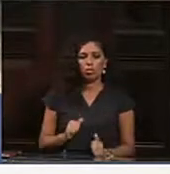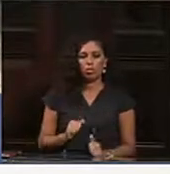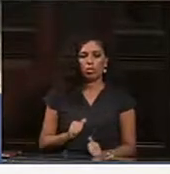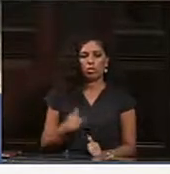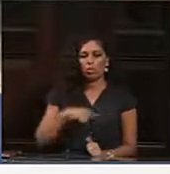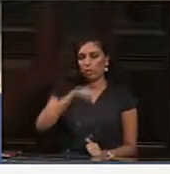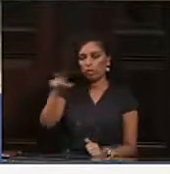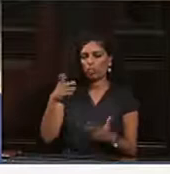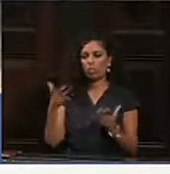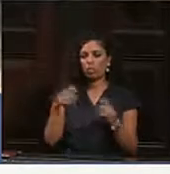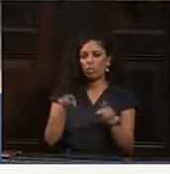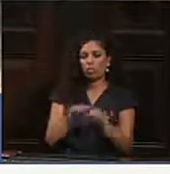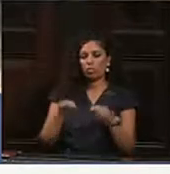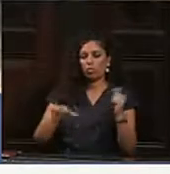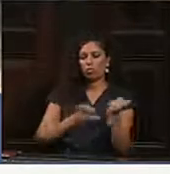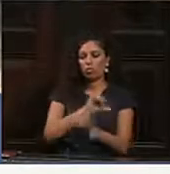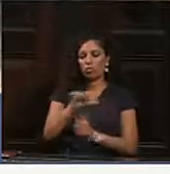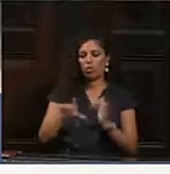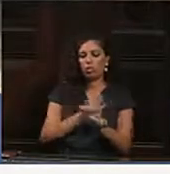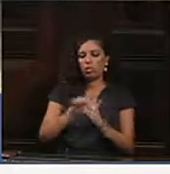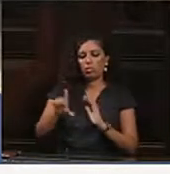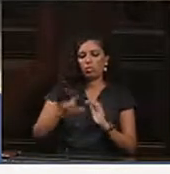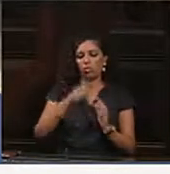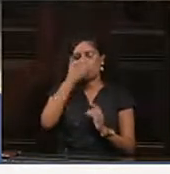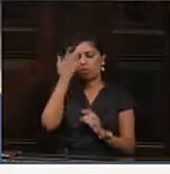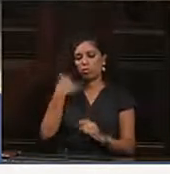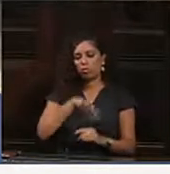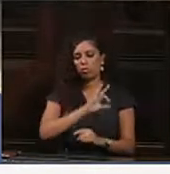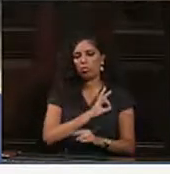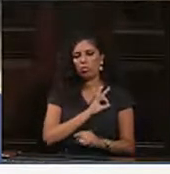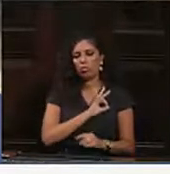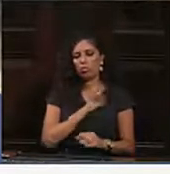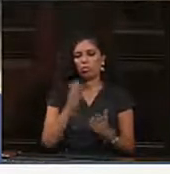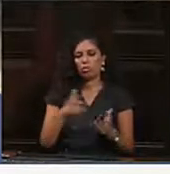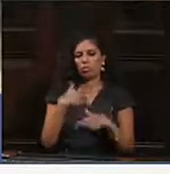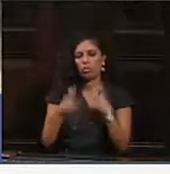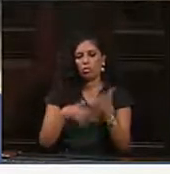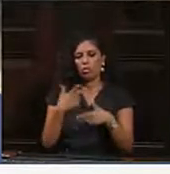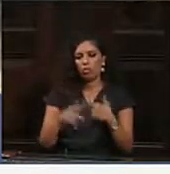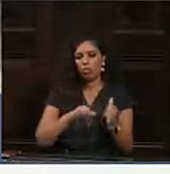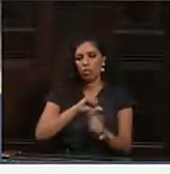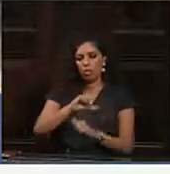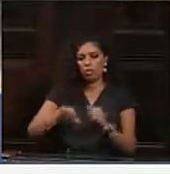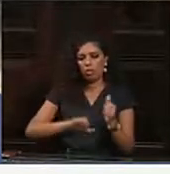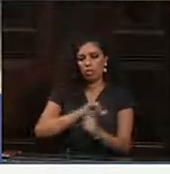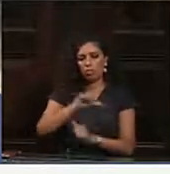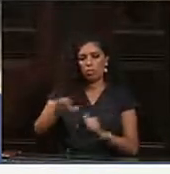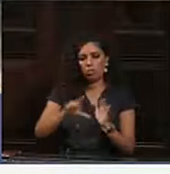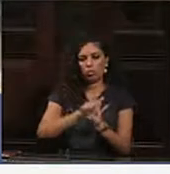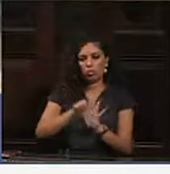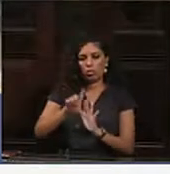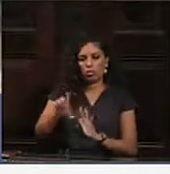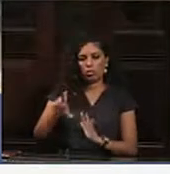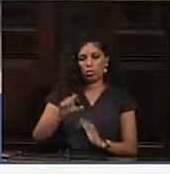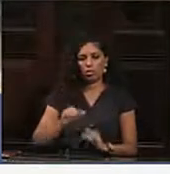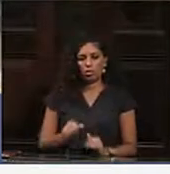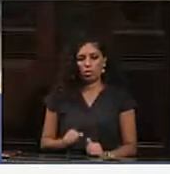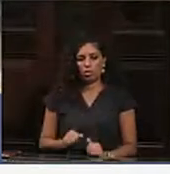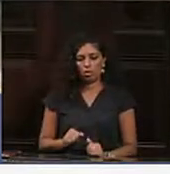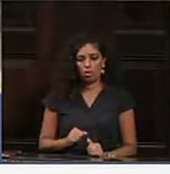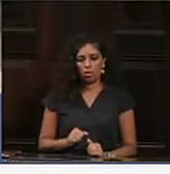Eu gostaria de fazer só uma proposta, que a reforma do policial não fosse por tempo de serviço, mas sim por hora